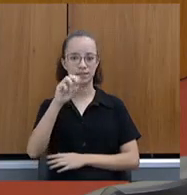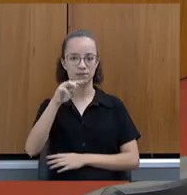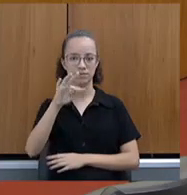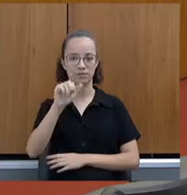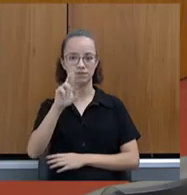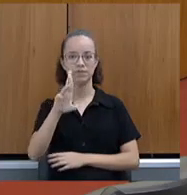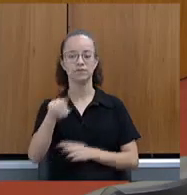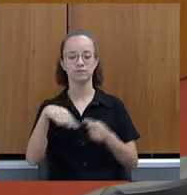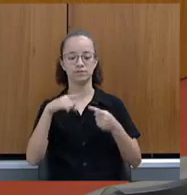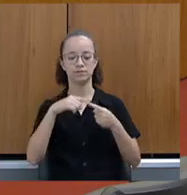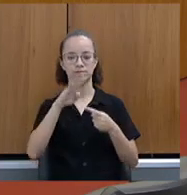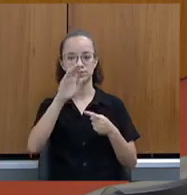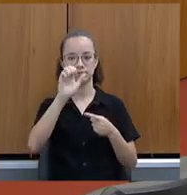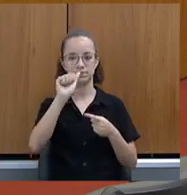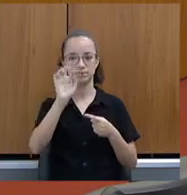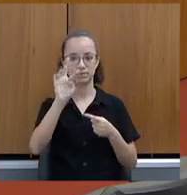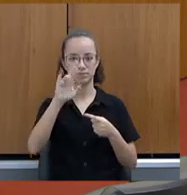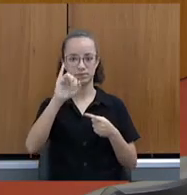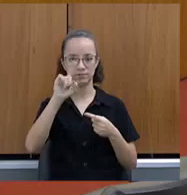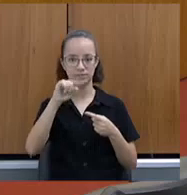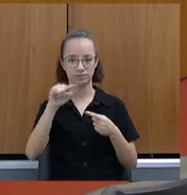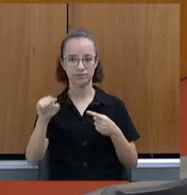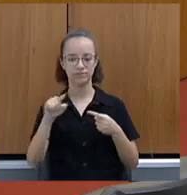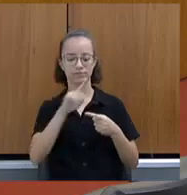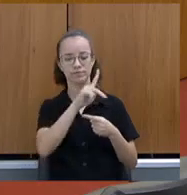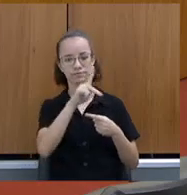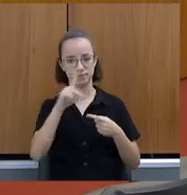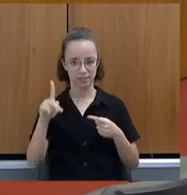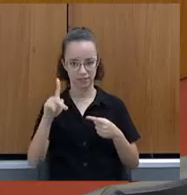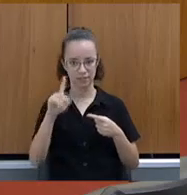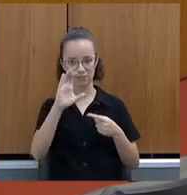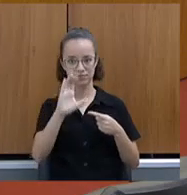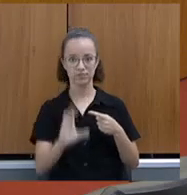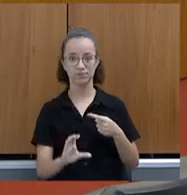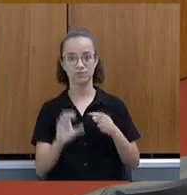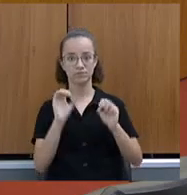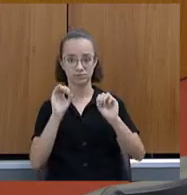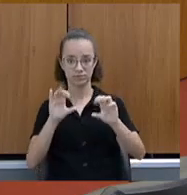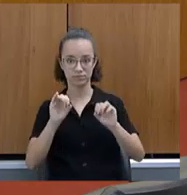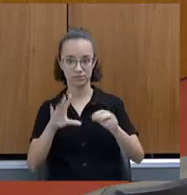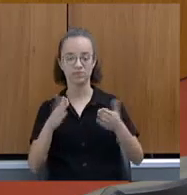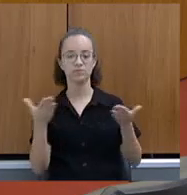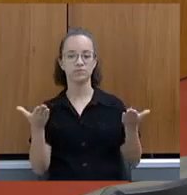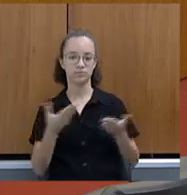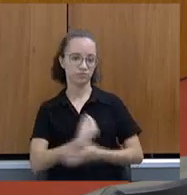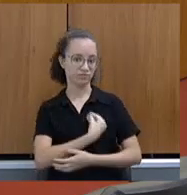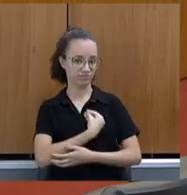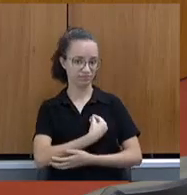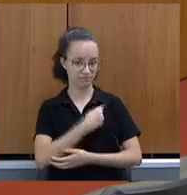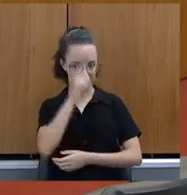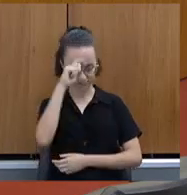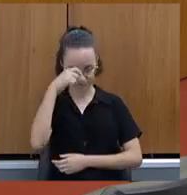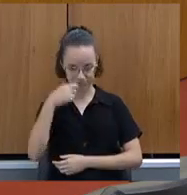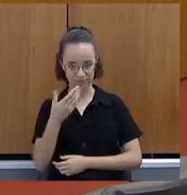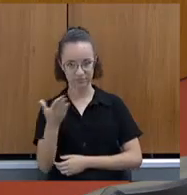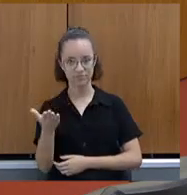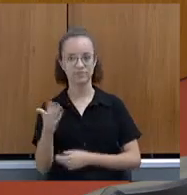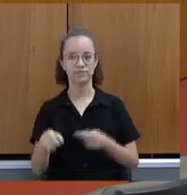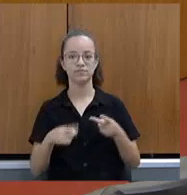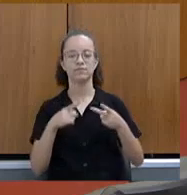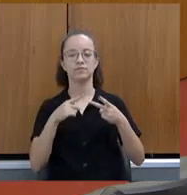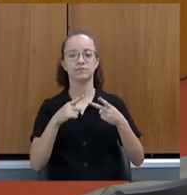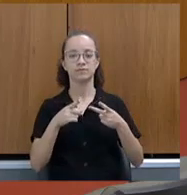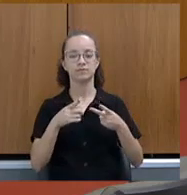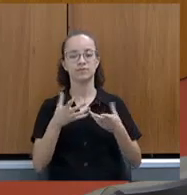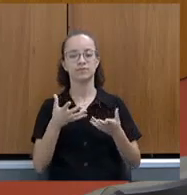Beatriz Cerqueira presidente da Comissão de educação que nos honra aqui com a sua presença é